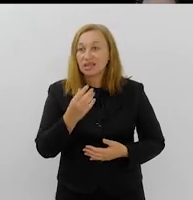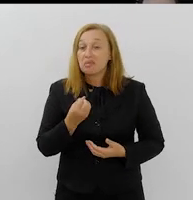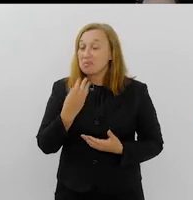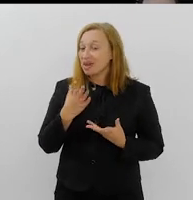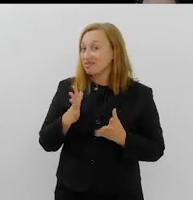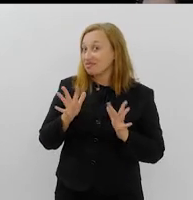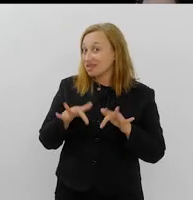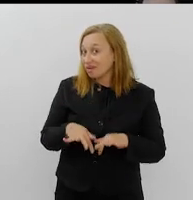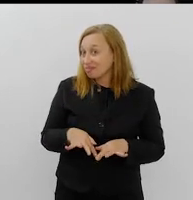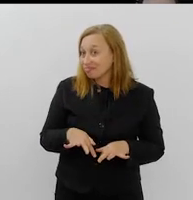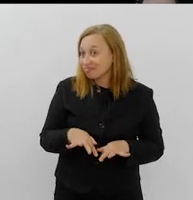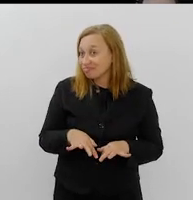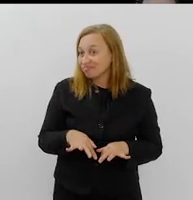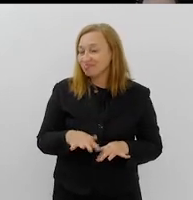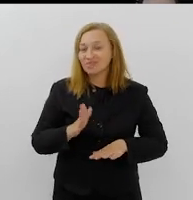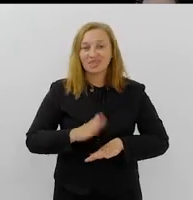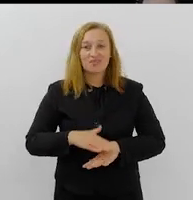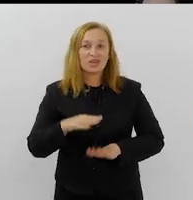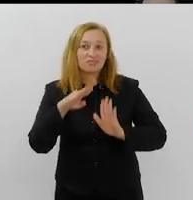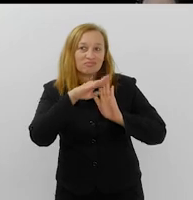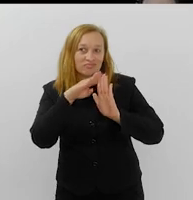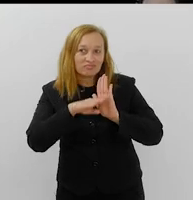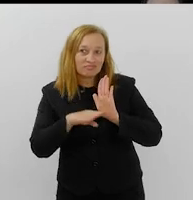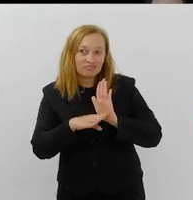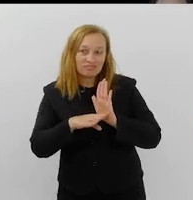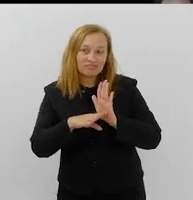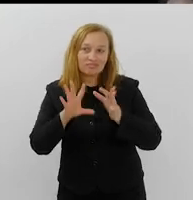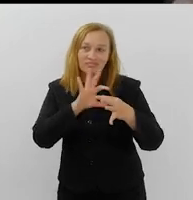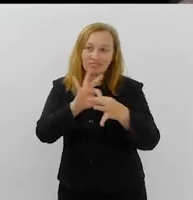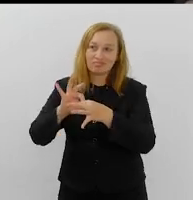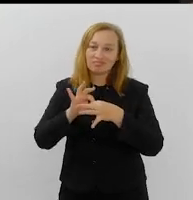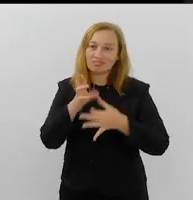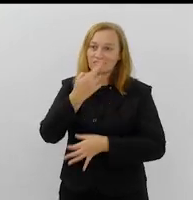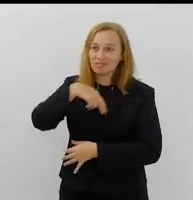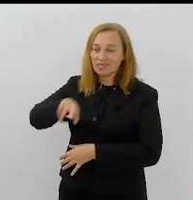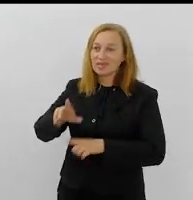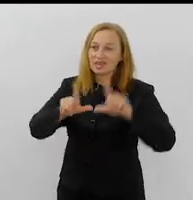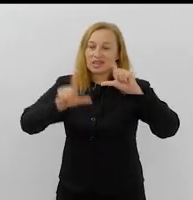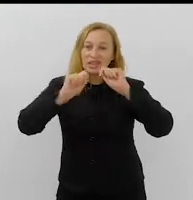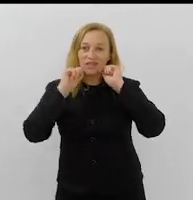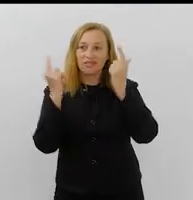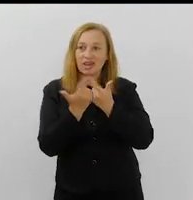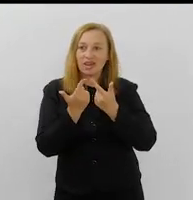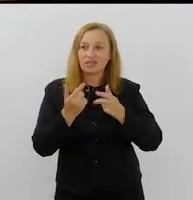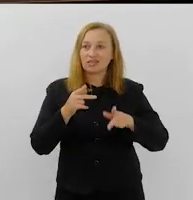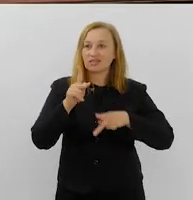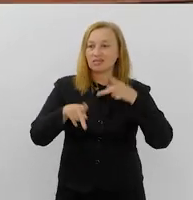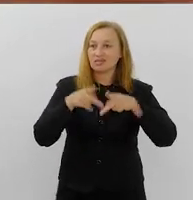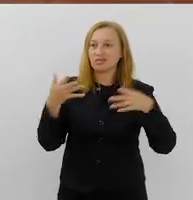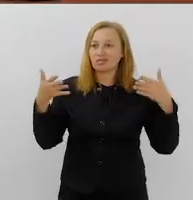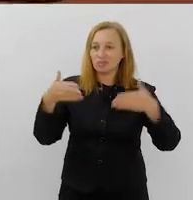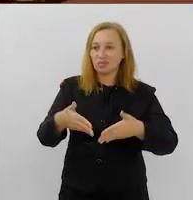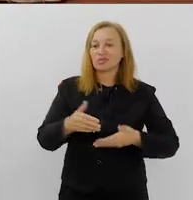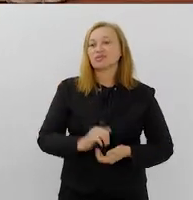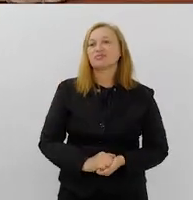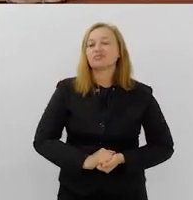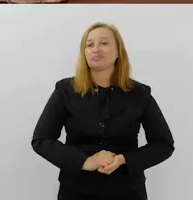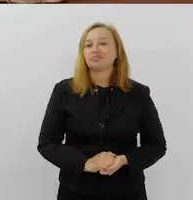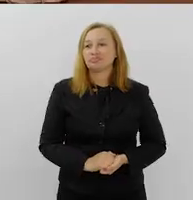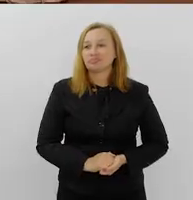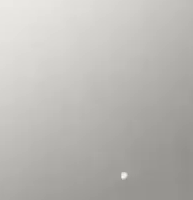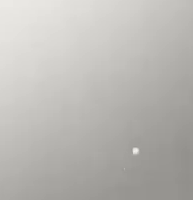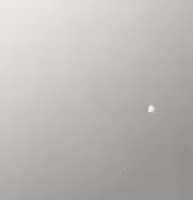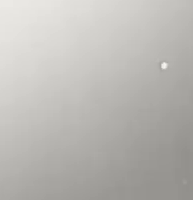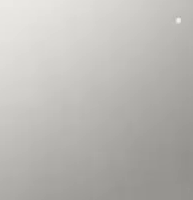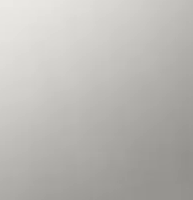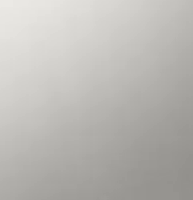Obrigado. Bem, chegamos ao final de mais um programa Religare. aqui na TV Alerj, o canal do povo.